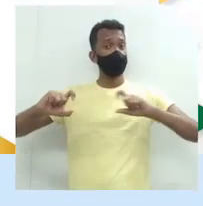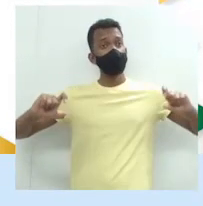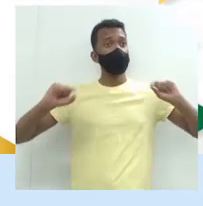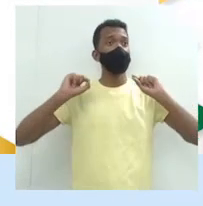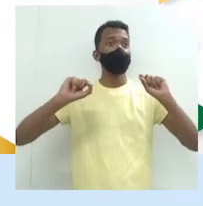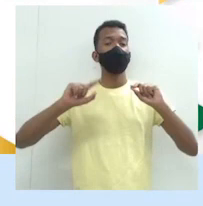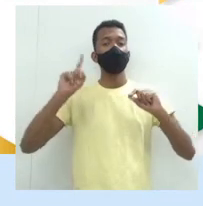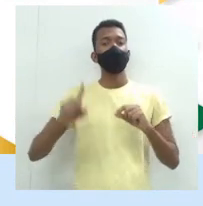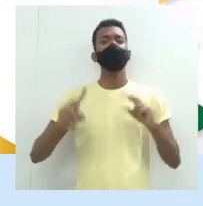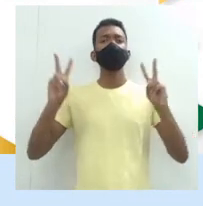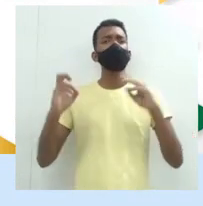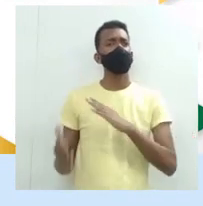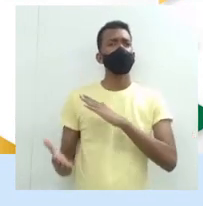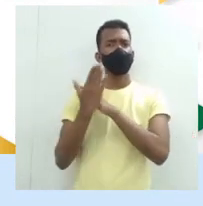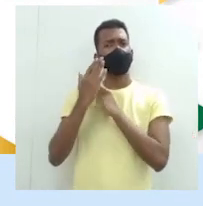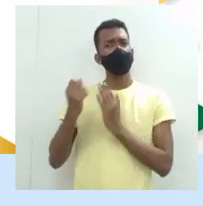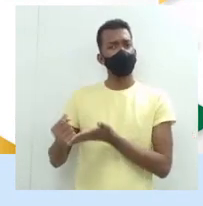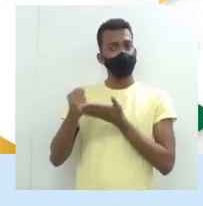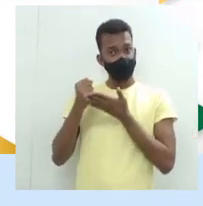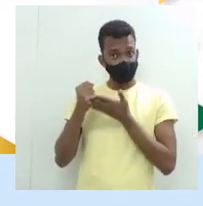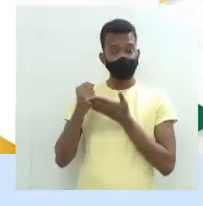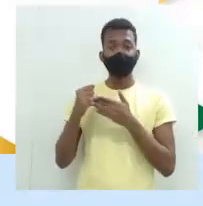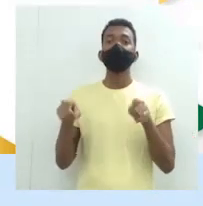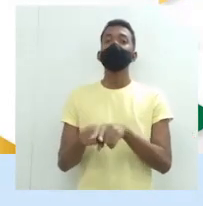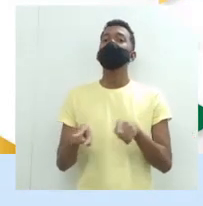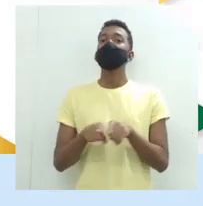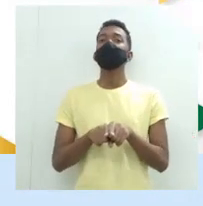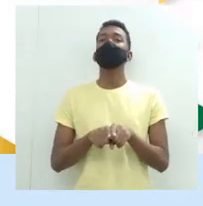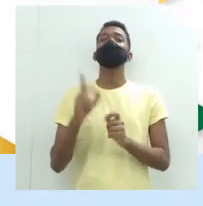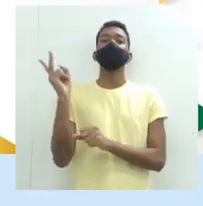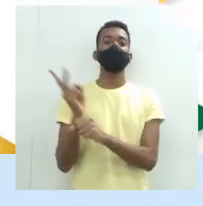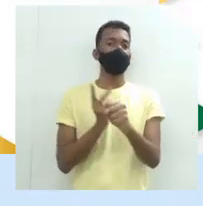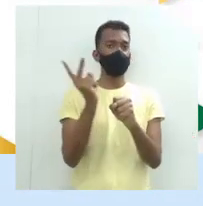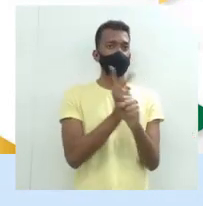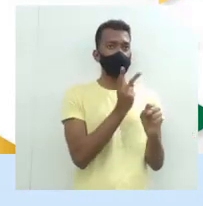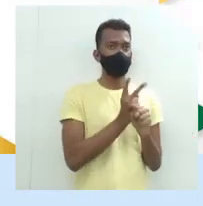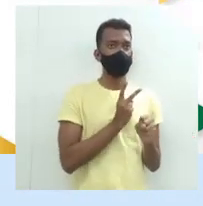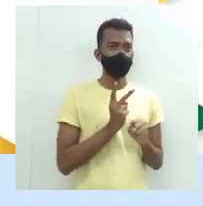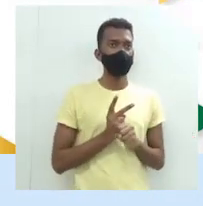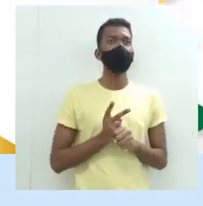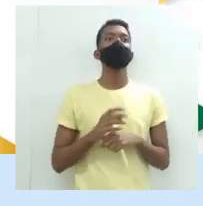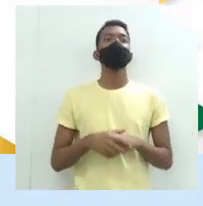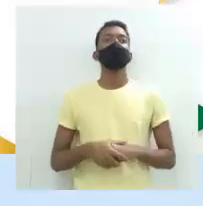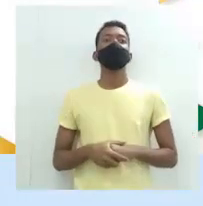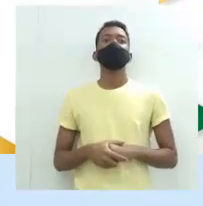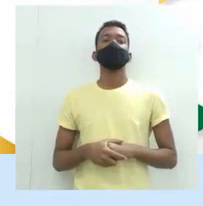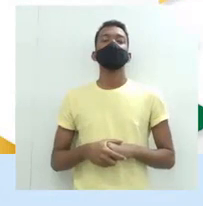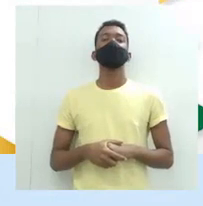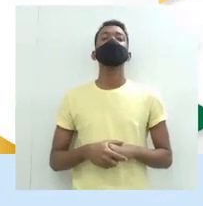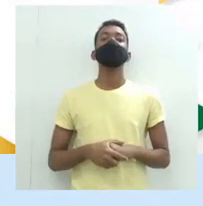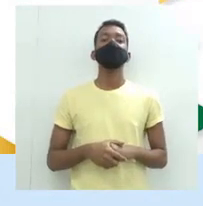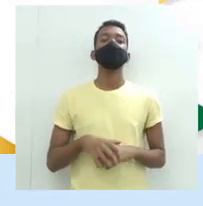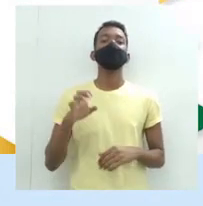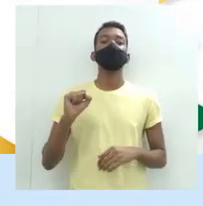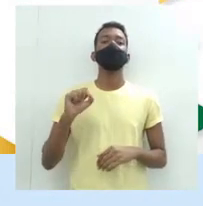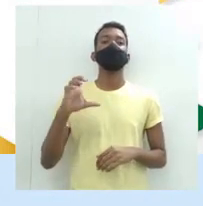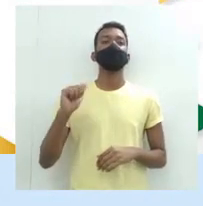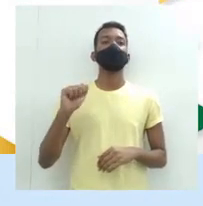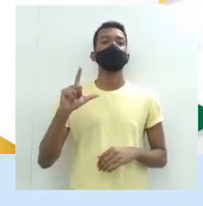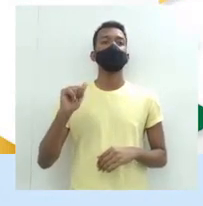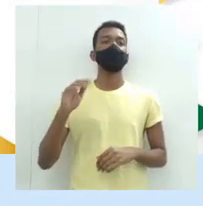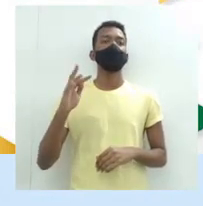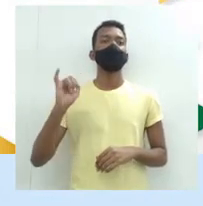for help, ajuda, violence, violência, escalating, escalado, escalando,